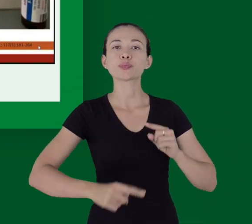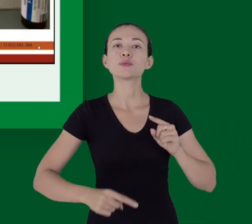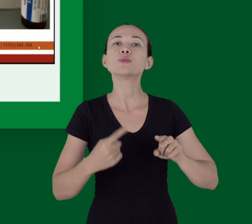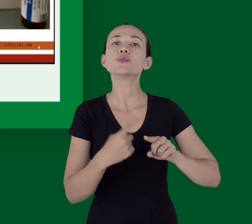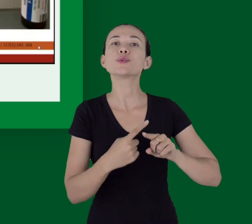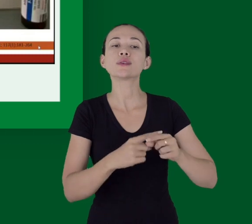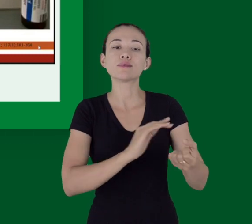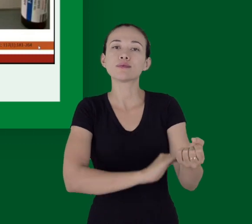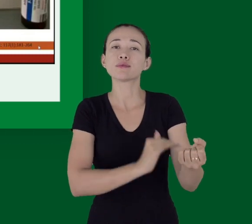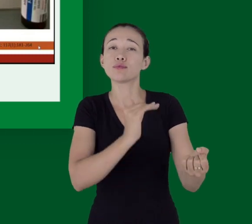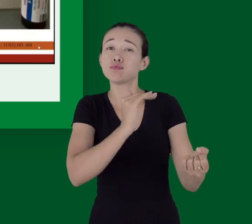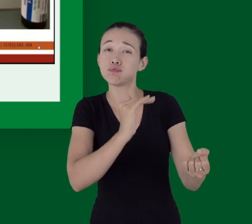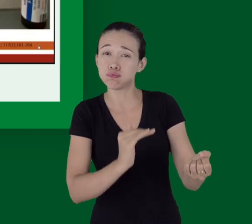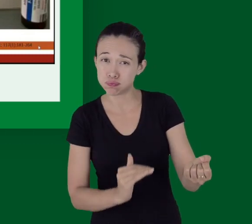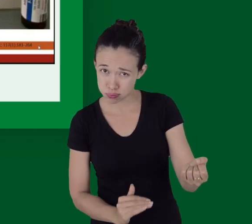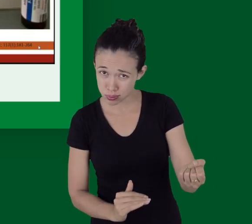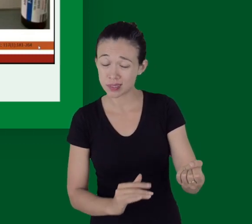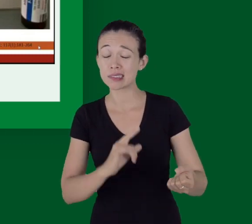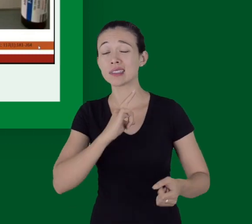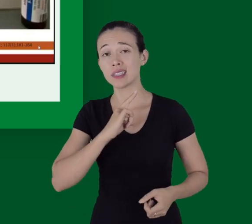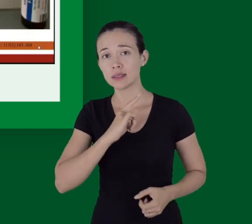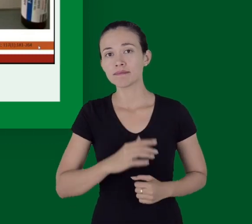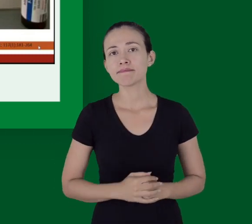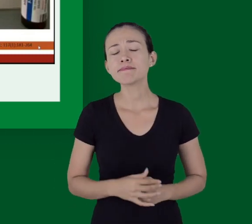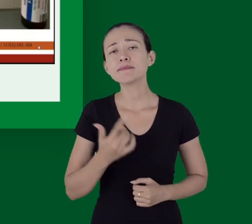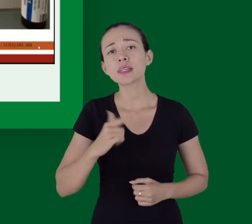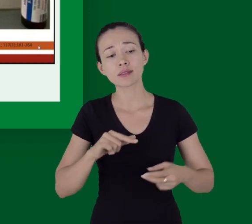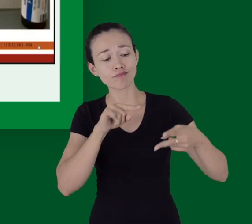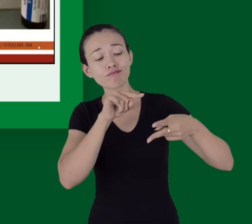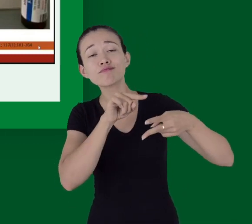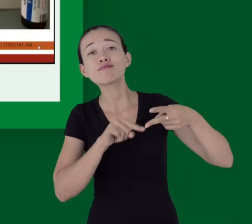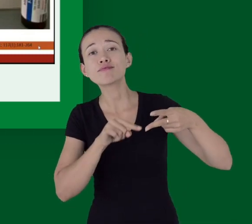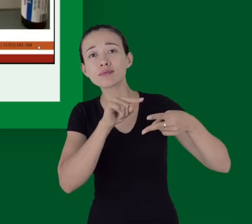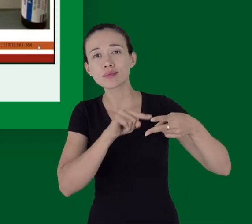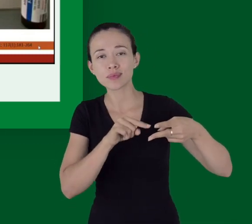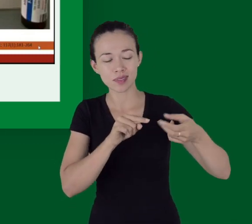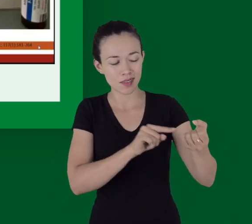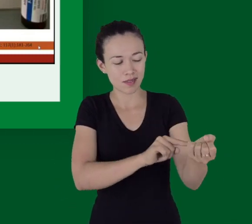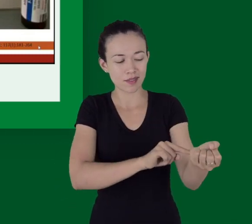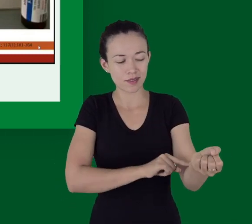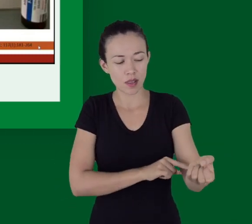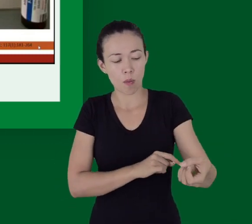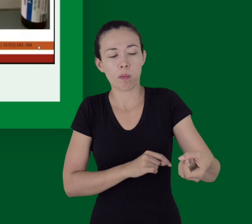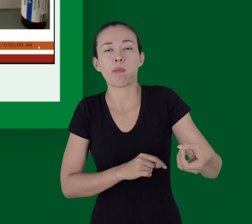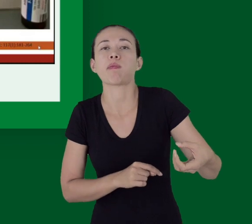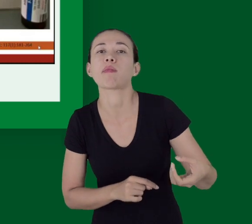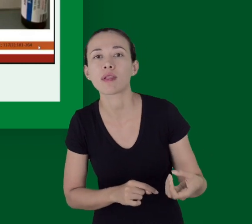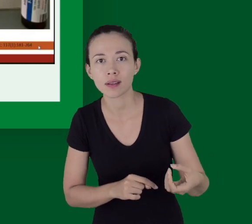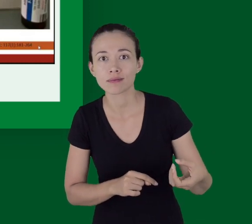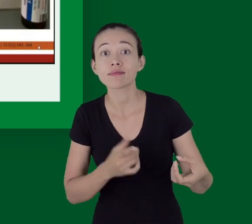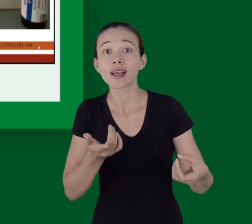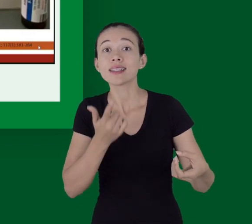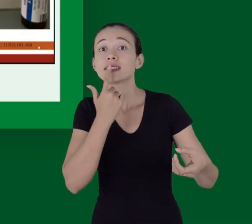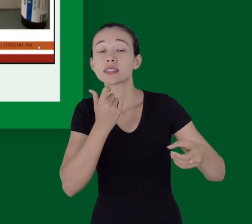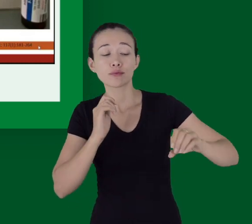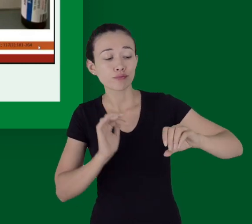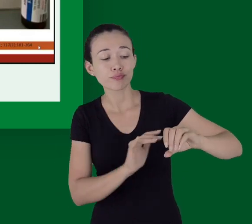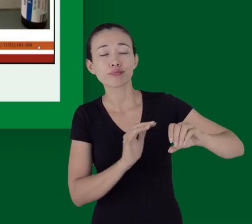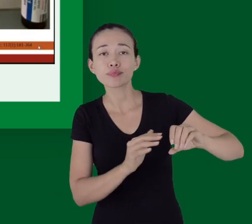são vasodilatadores. Se você fizer mais um vasodilatador, para você conseguir encher esse vaso que está vasodilatado, vai ser